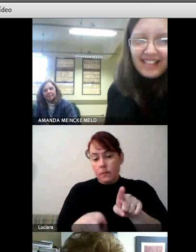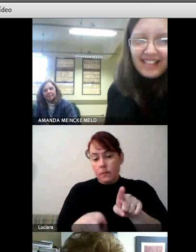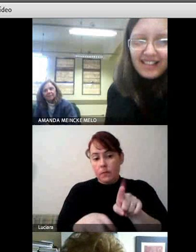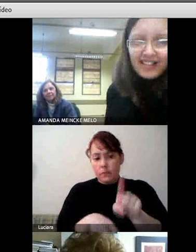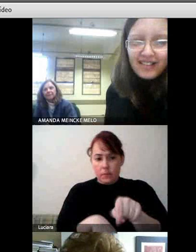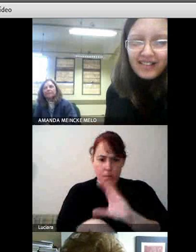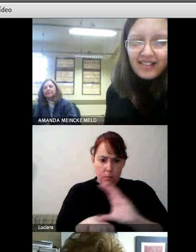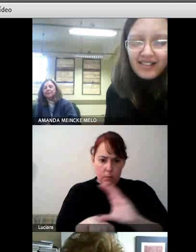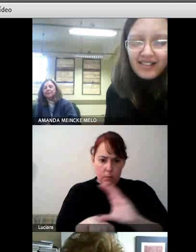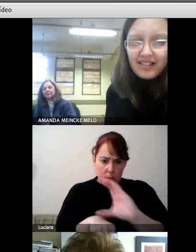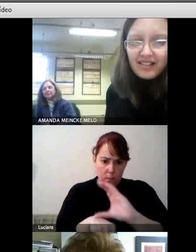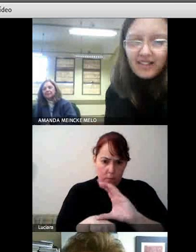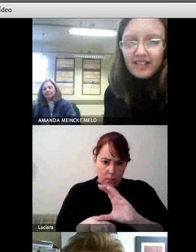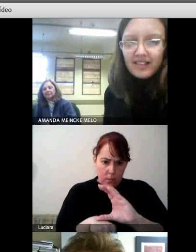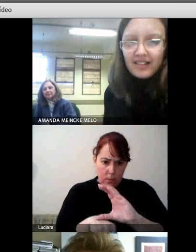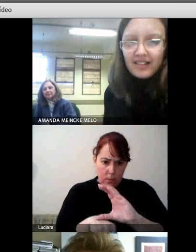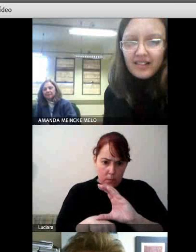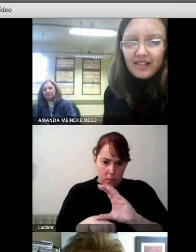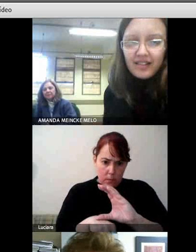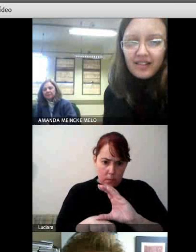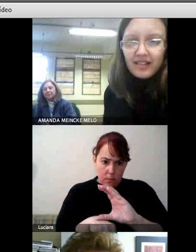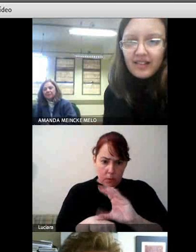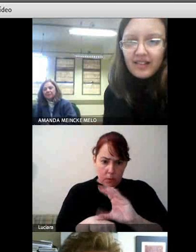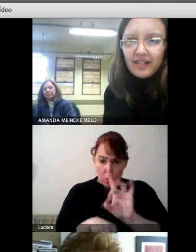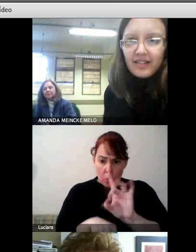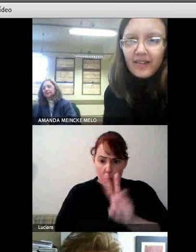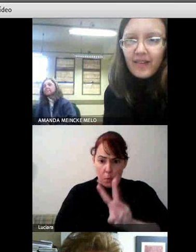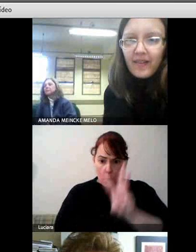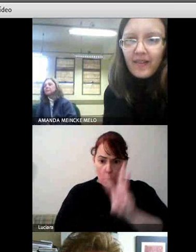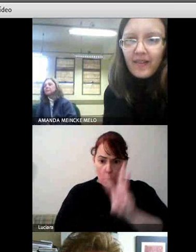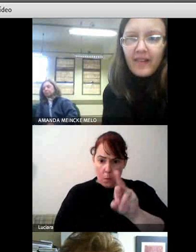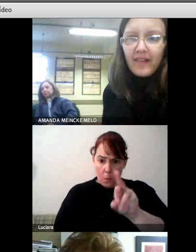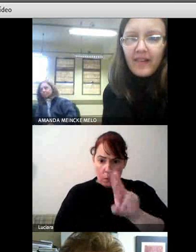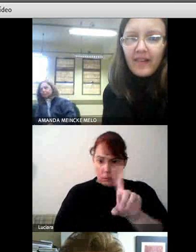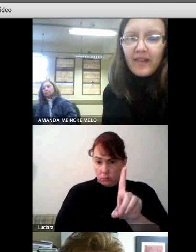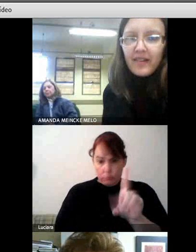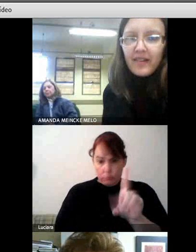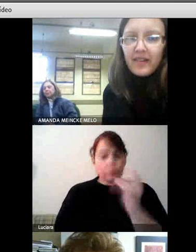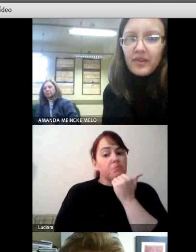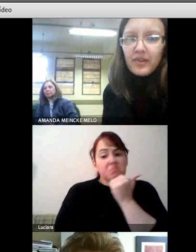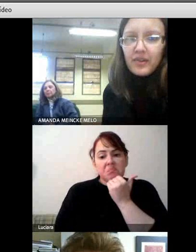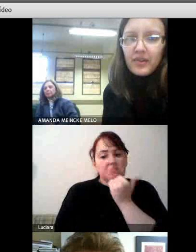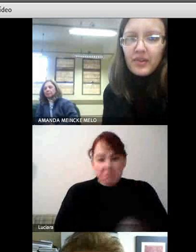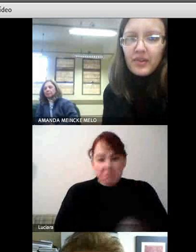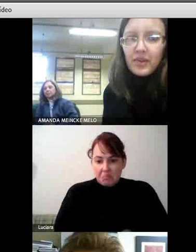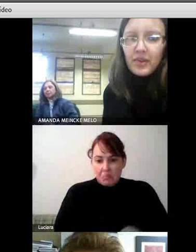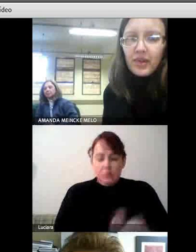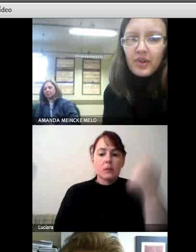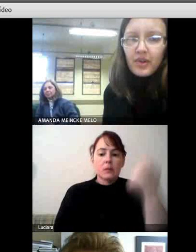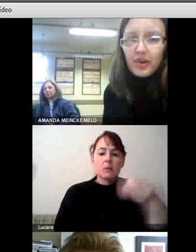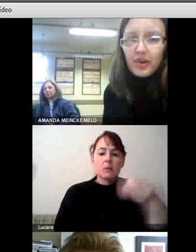da sua produção. Olha, o que todos os colegas estão dizendo aqui é a mesma